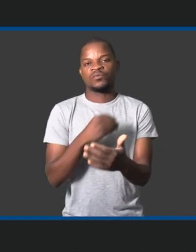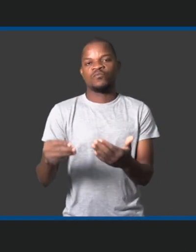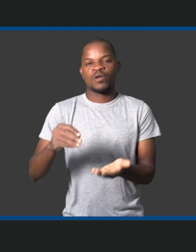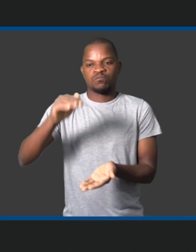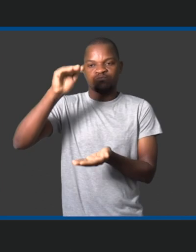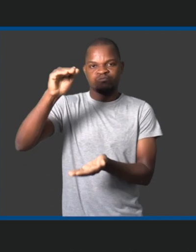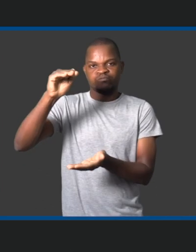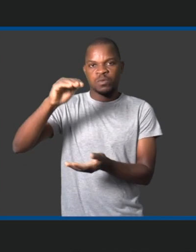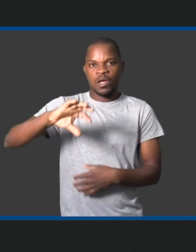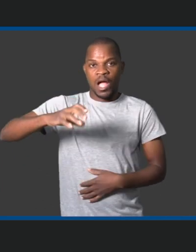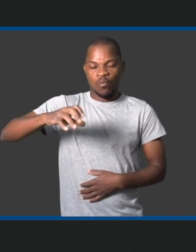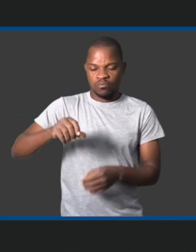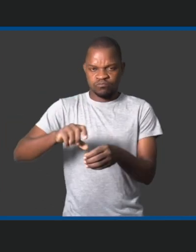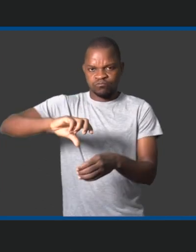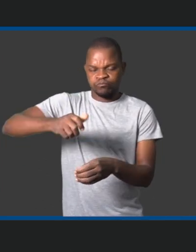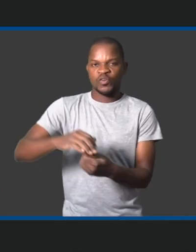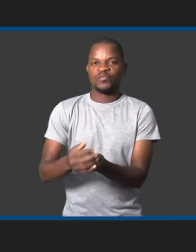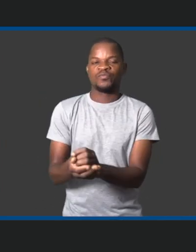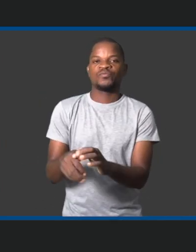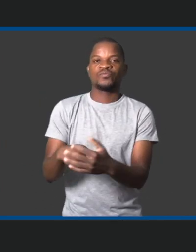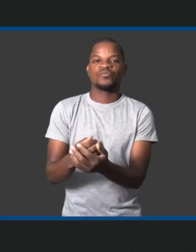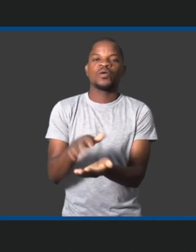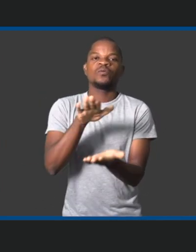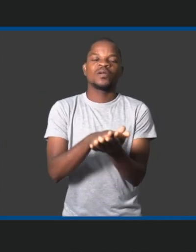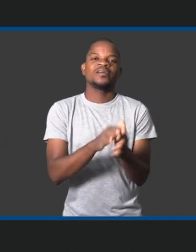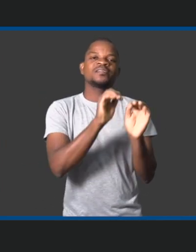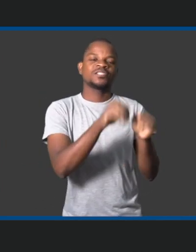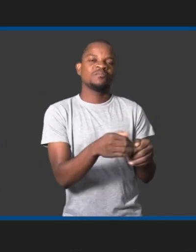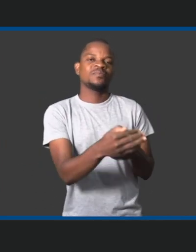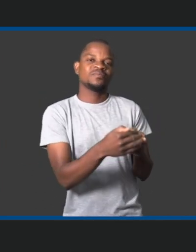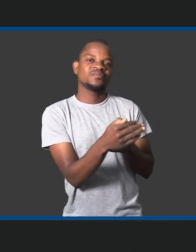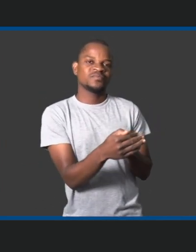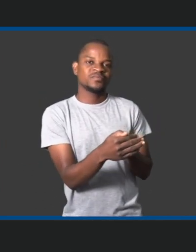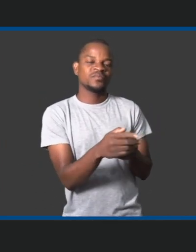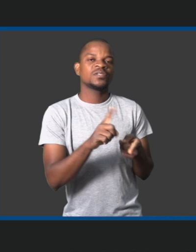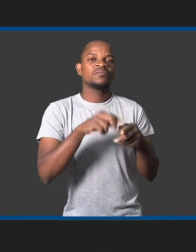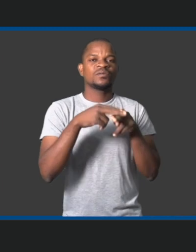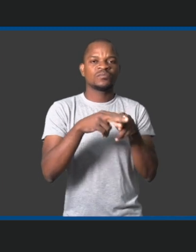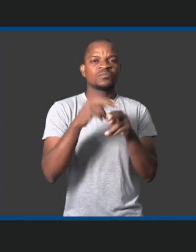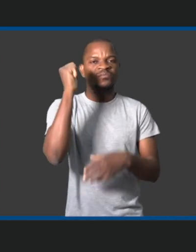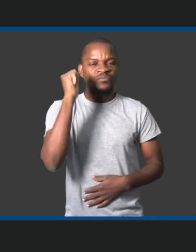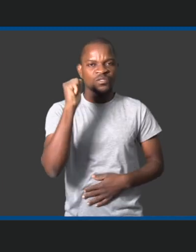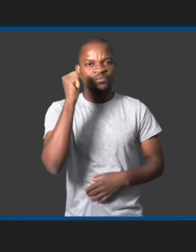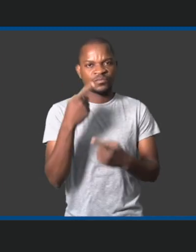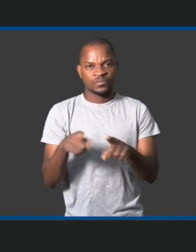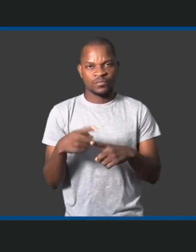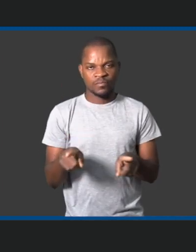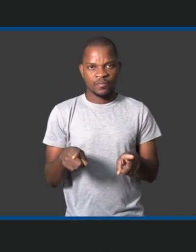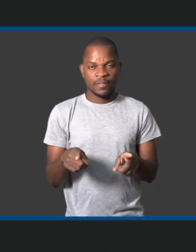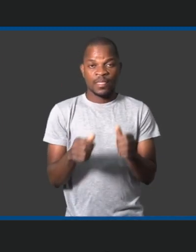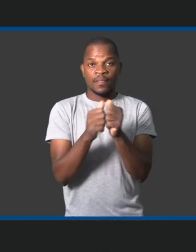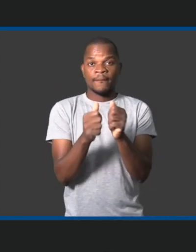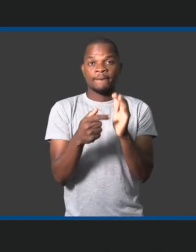baldes com torneiras, montarmos nos pontos interminais dos nossos autocarros, para passarmos a lavar as nossas mãos.